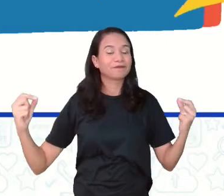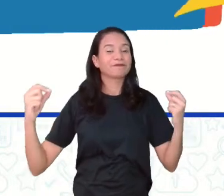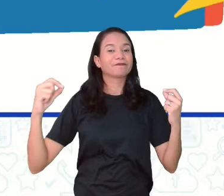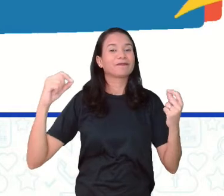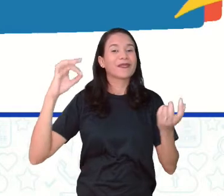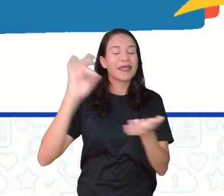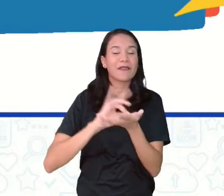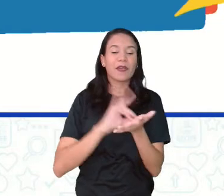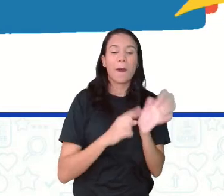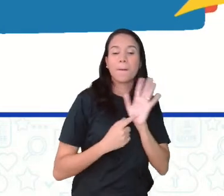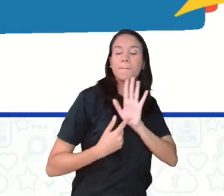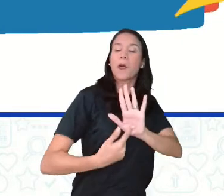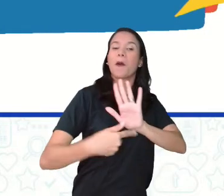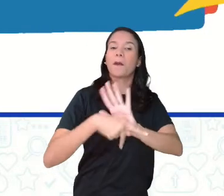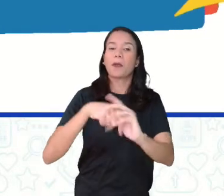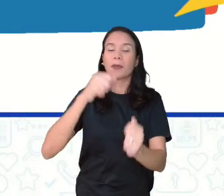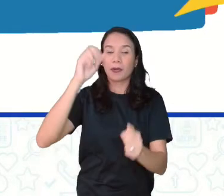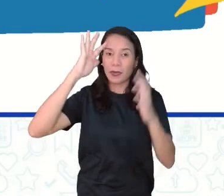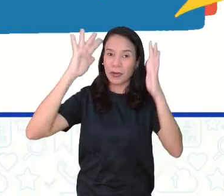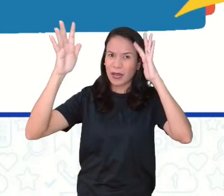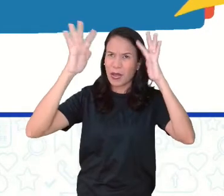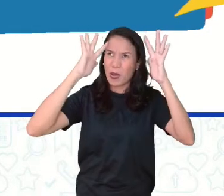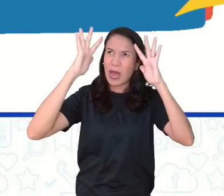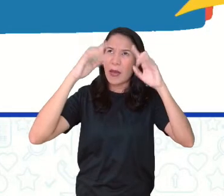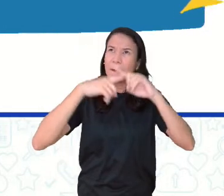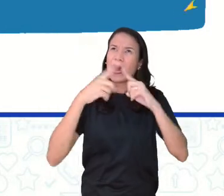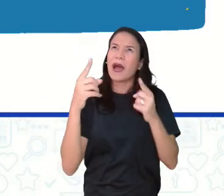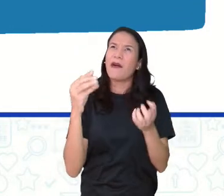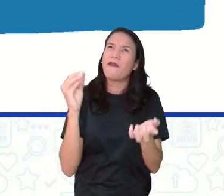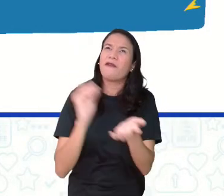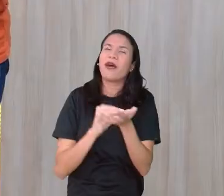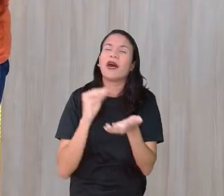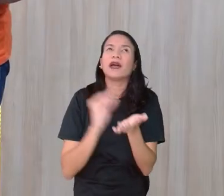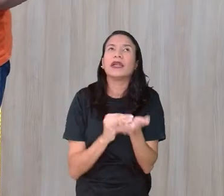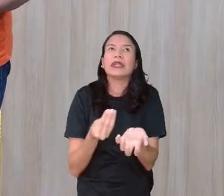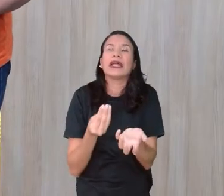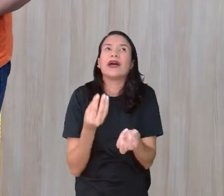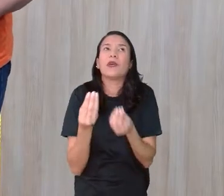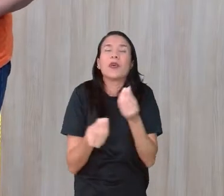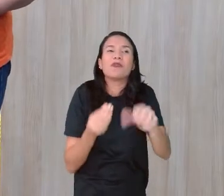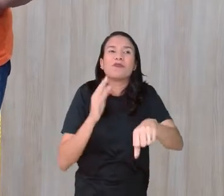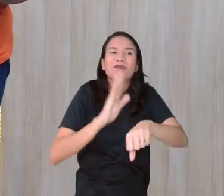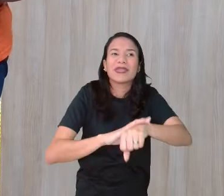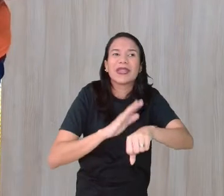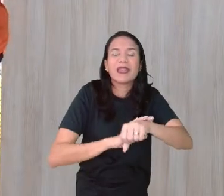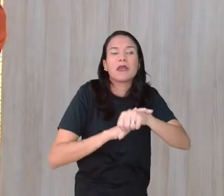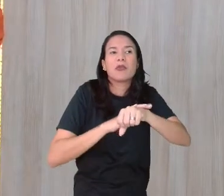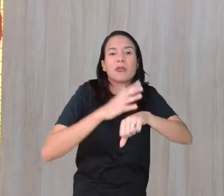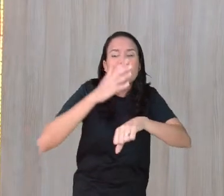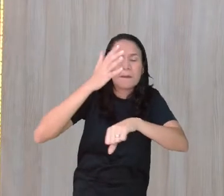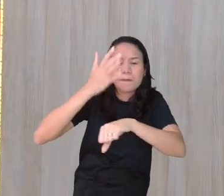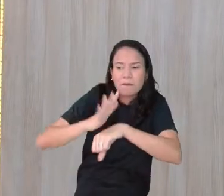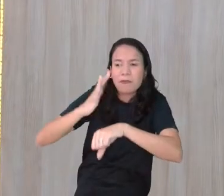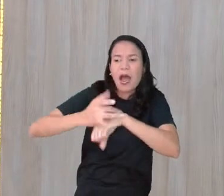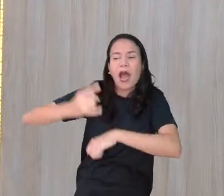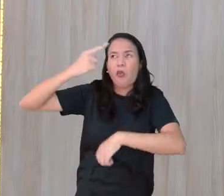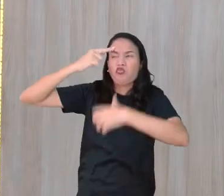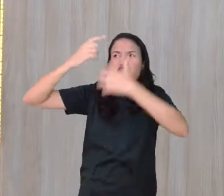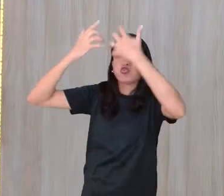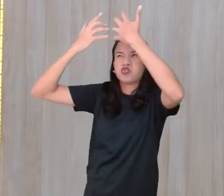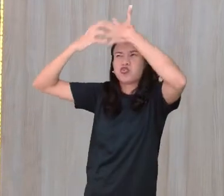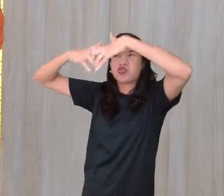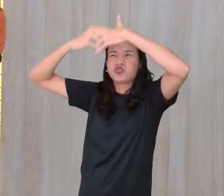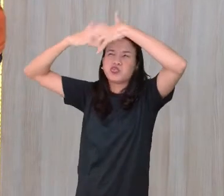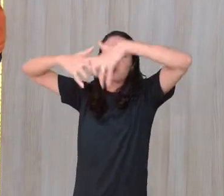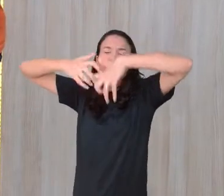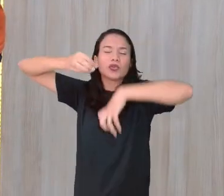ele apresentava suas teorias, mas faltou tempo para ele exercitar mais, para ele examinar